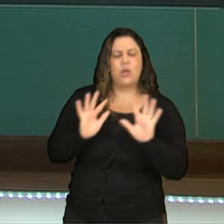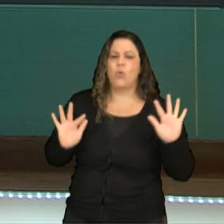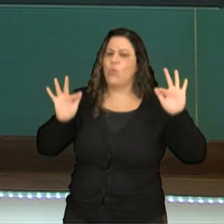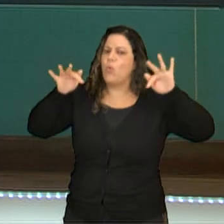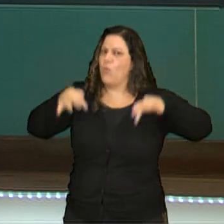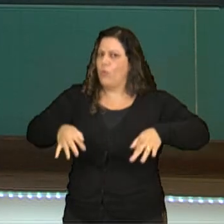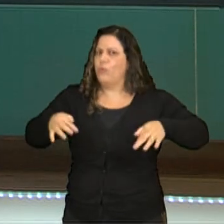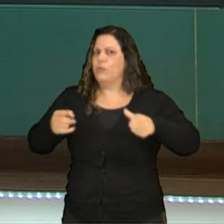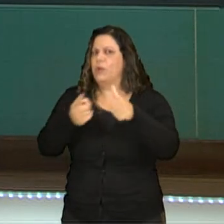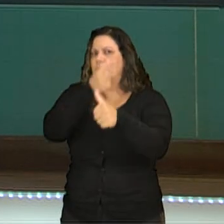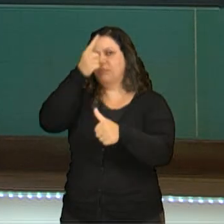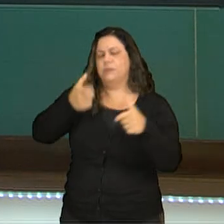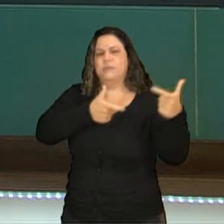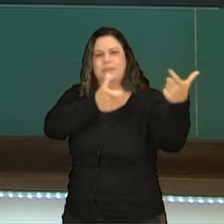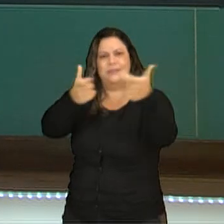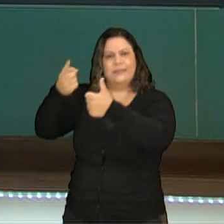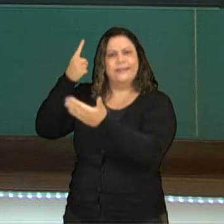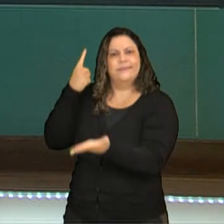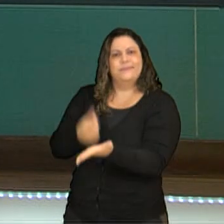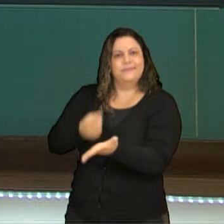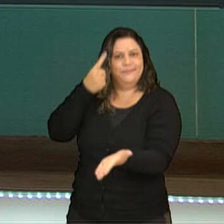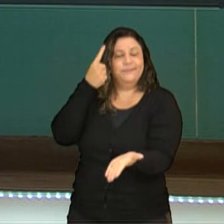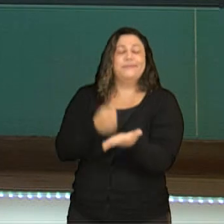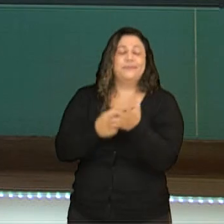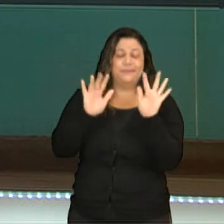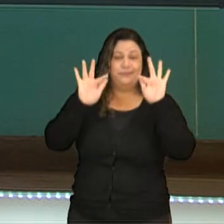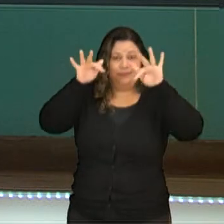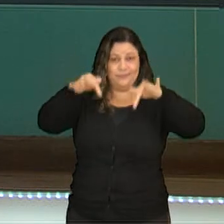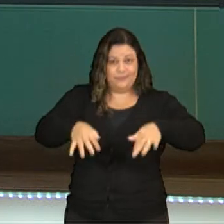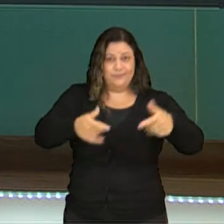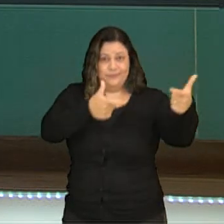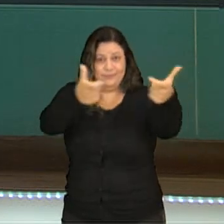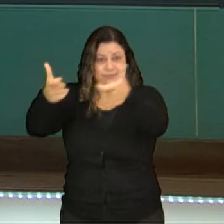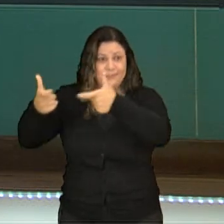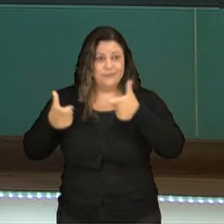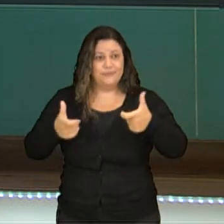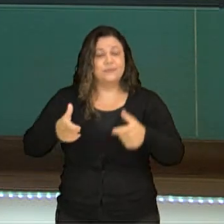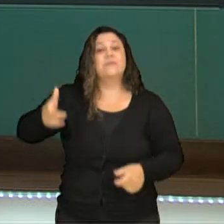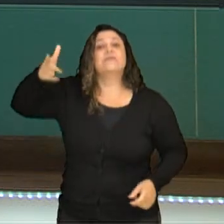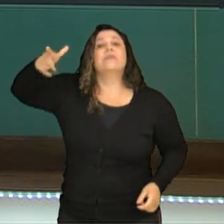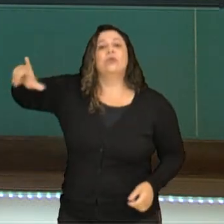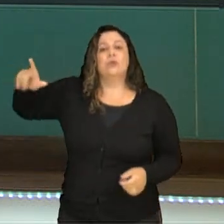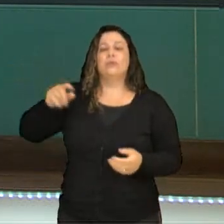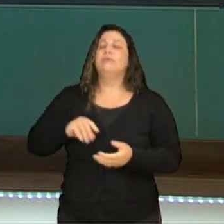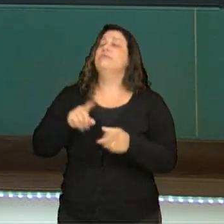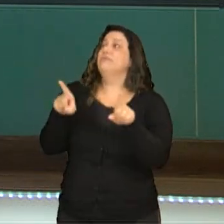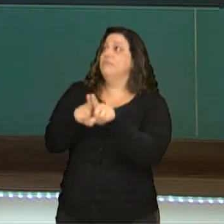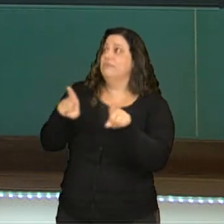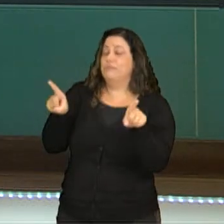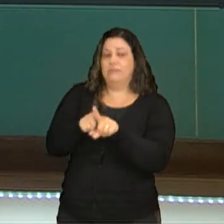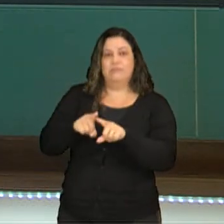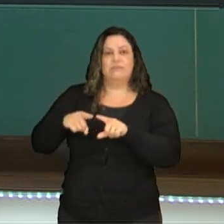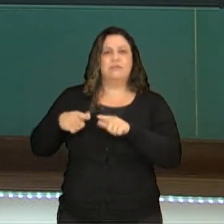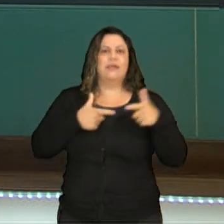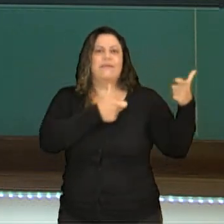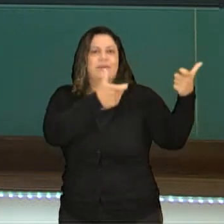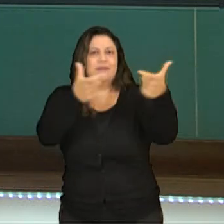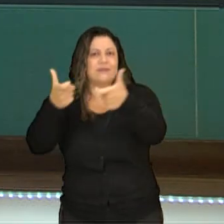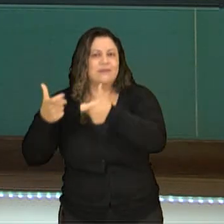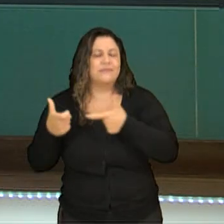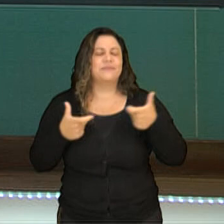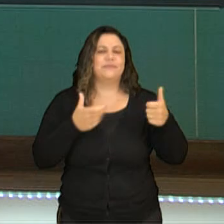da Primeira Guerra Mundial, com os acordos de final da guerra. Uma outra questão que veio também com a guerra é